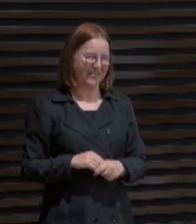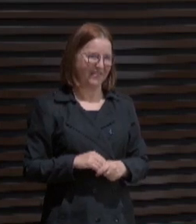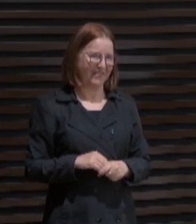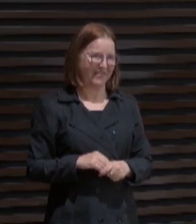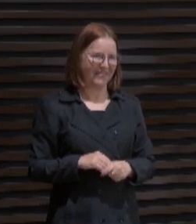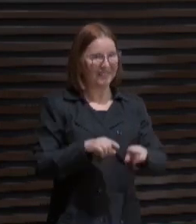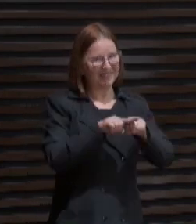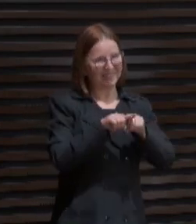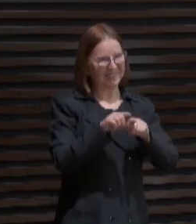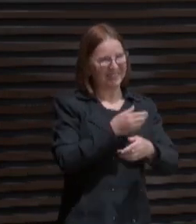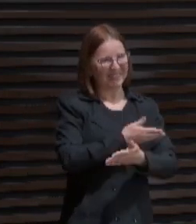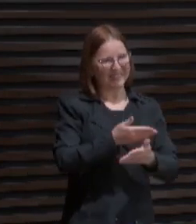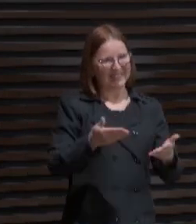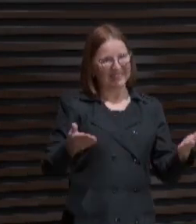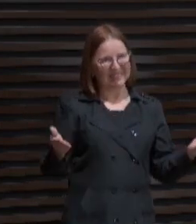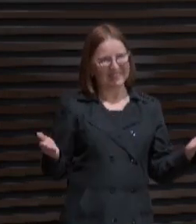Meus irmãos,